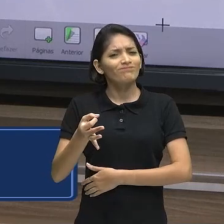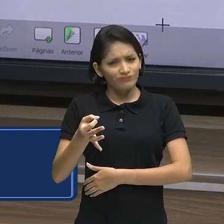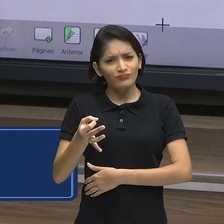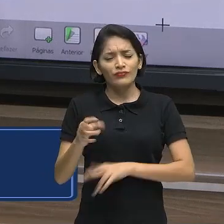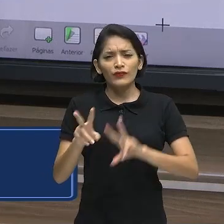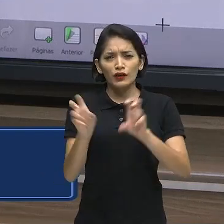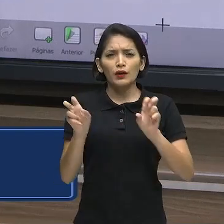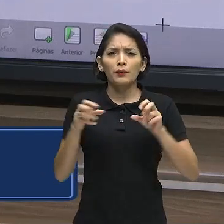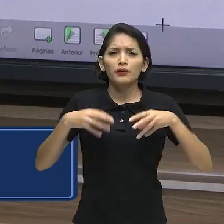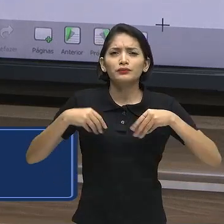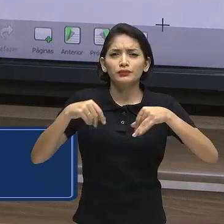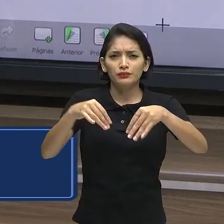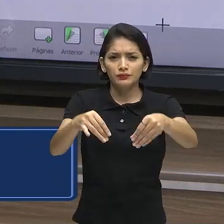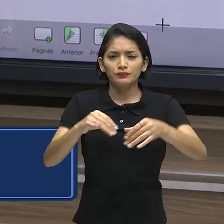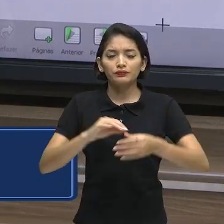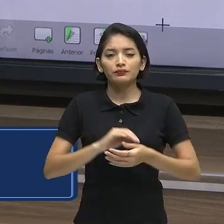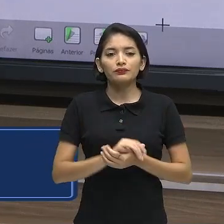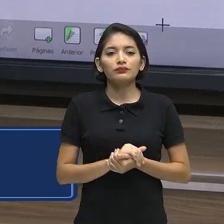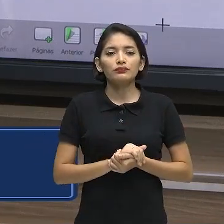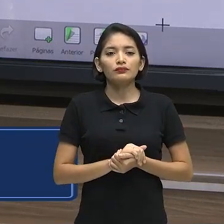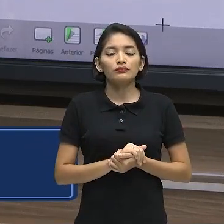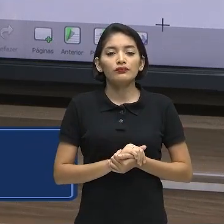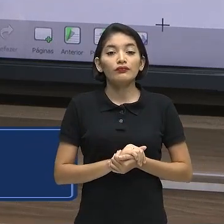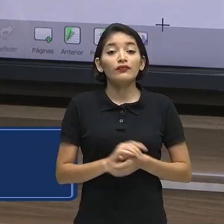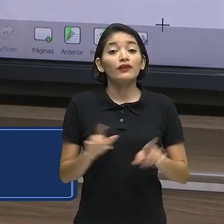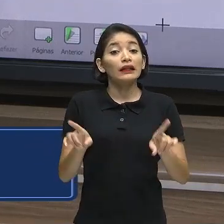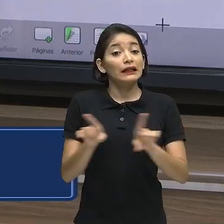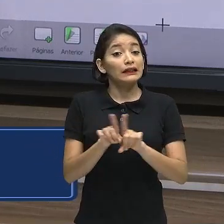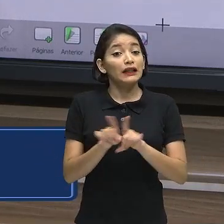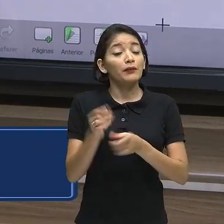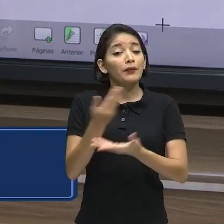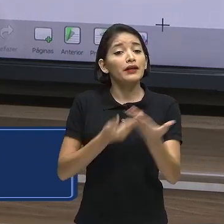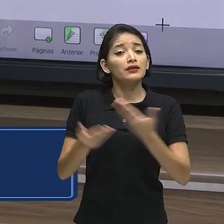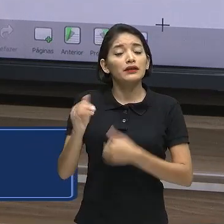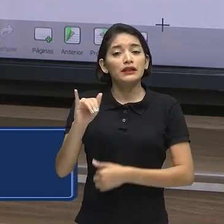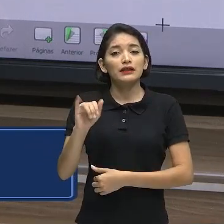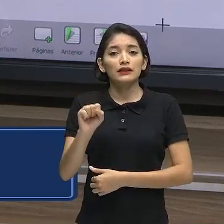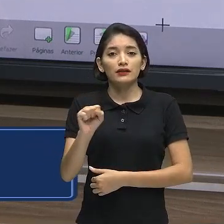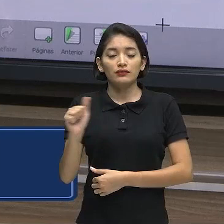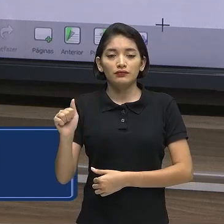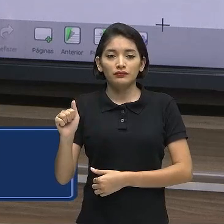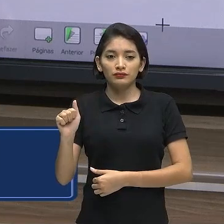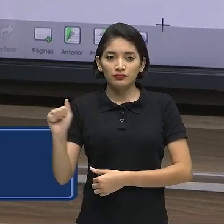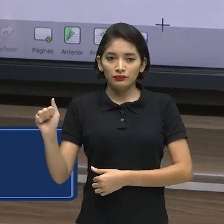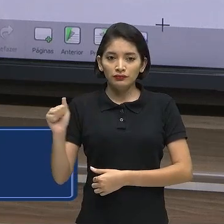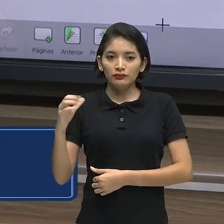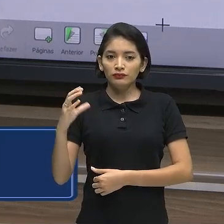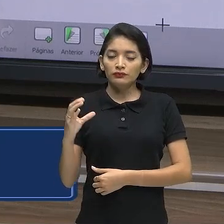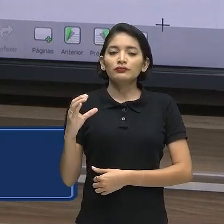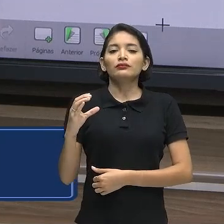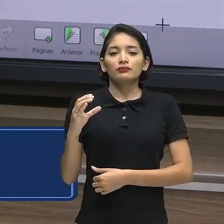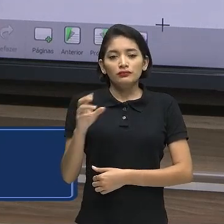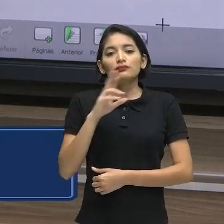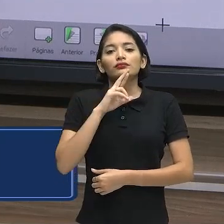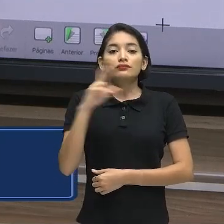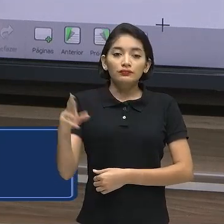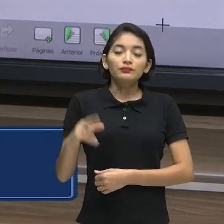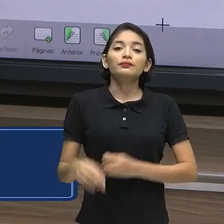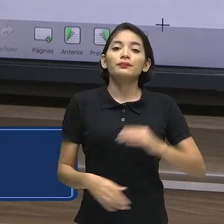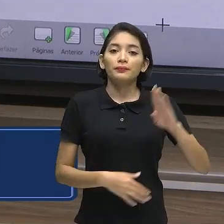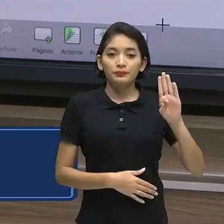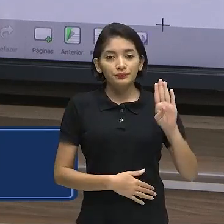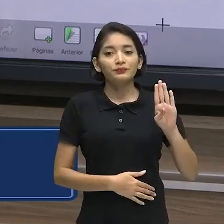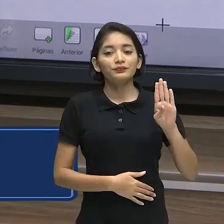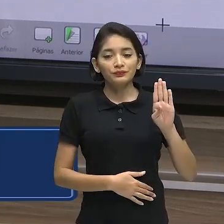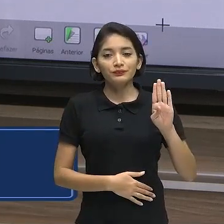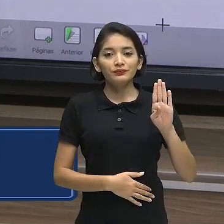solo calcário. Vamos observar a participação do Isaac, né? O Isaac Daniel marcou aí pra gente a letra